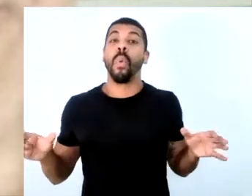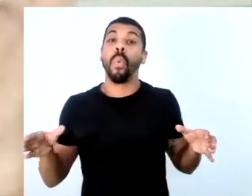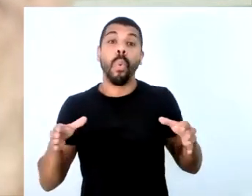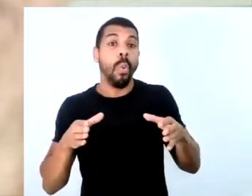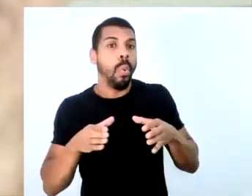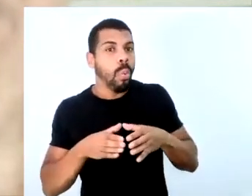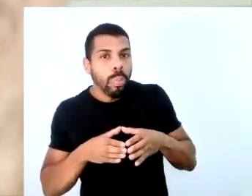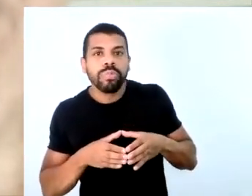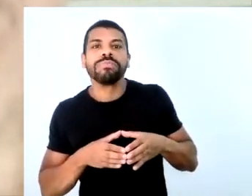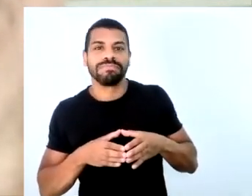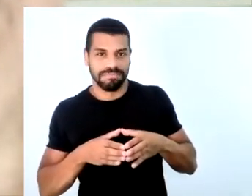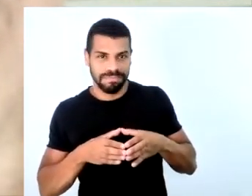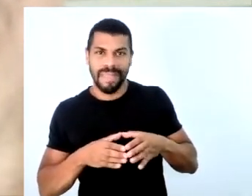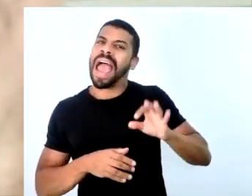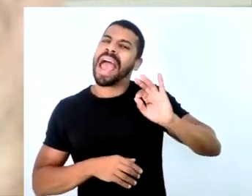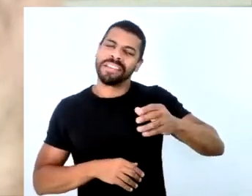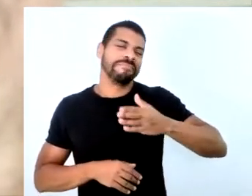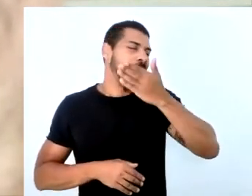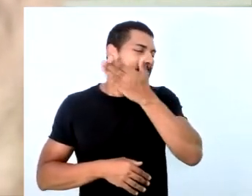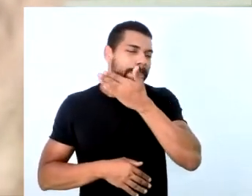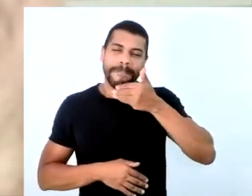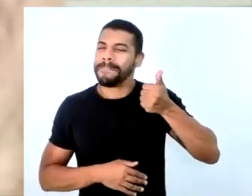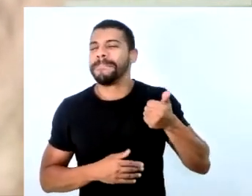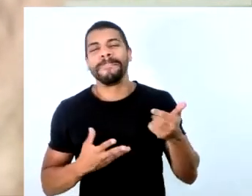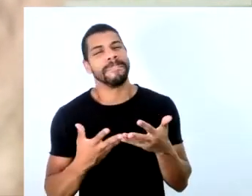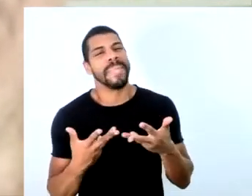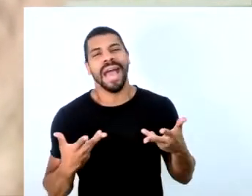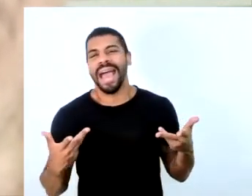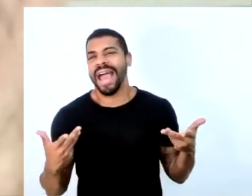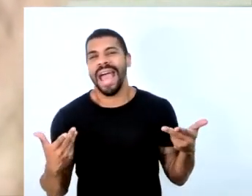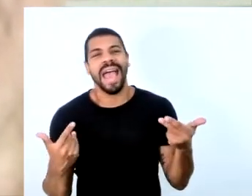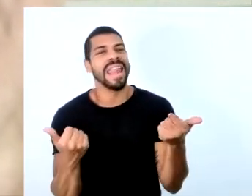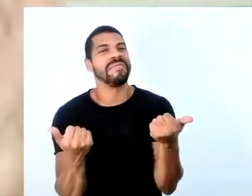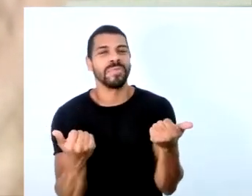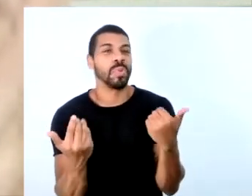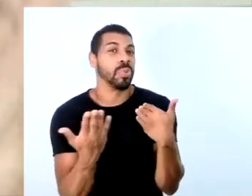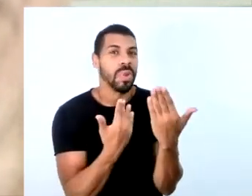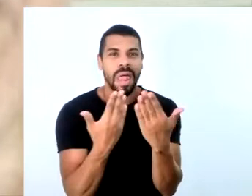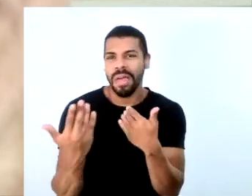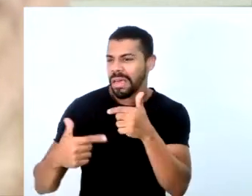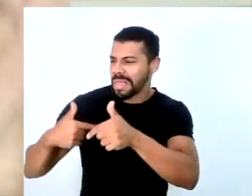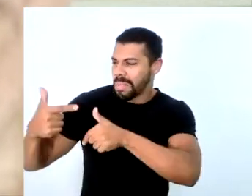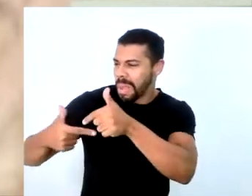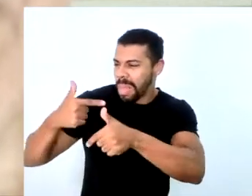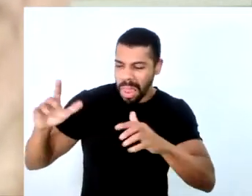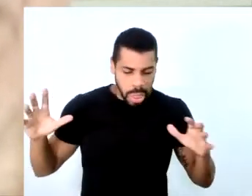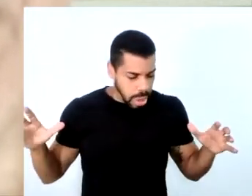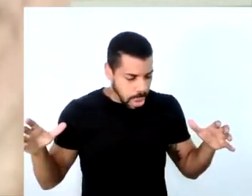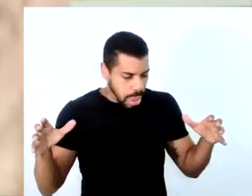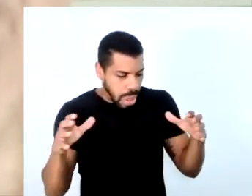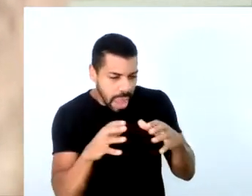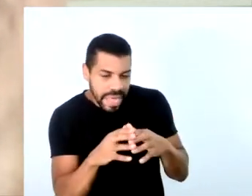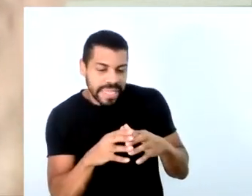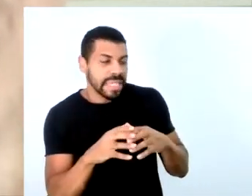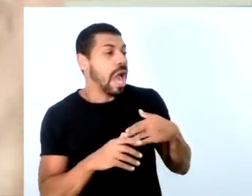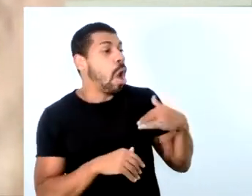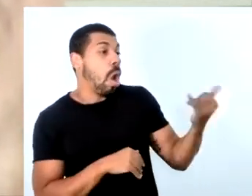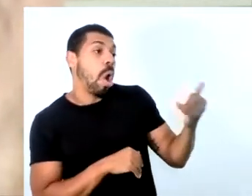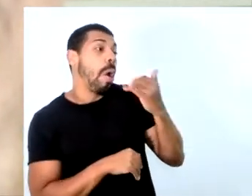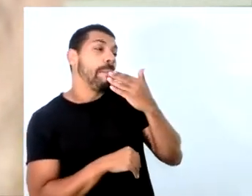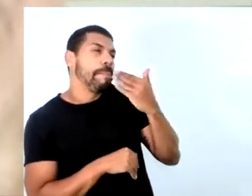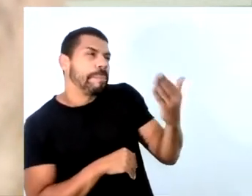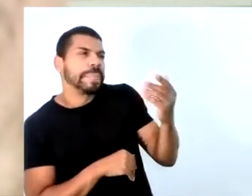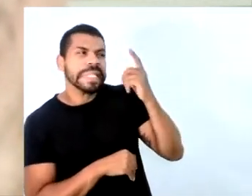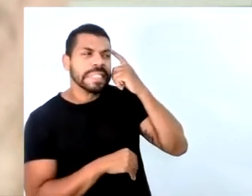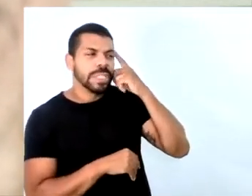a montadora, a trilha, a não sei o que é o filme. E aí sim, aí é incrível, sabe? Porque está todo mundo